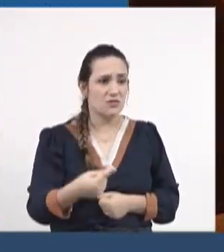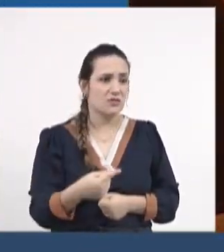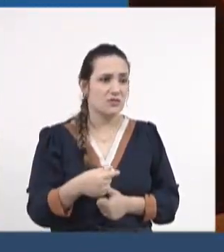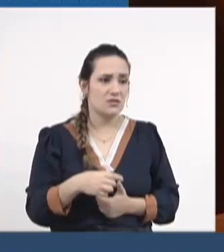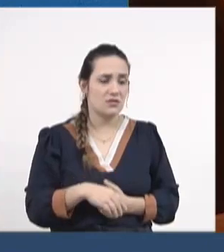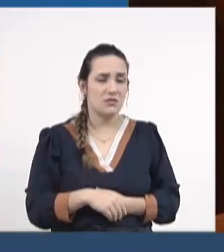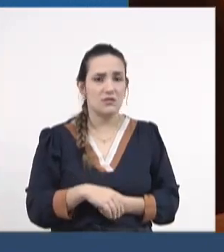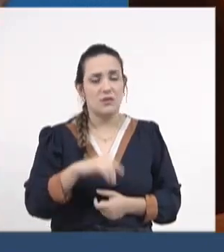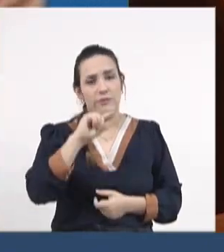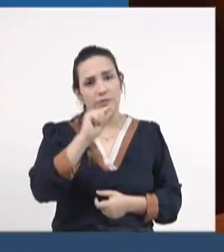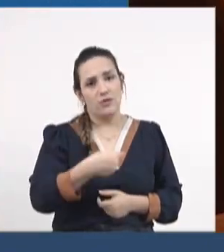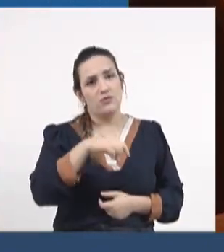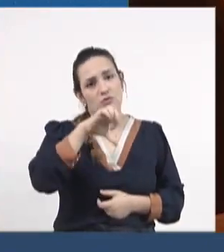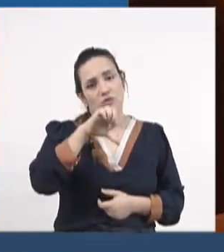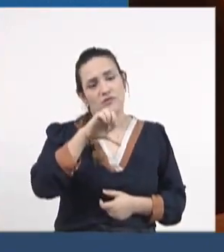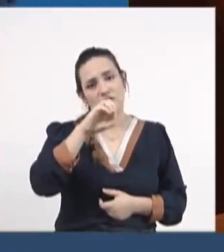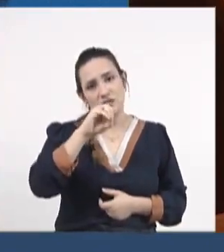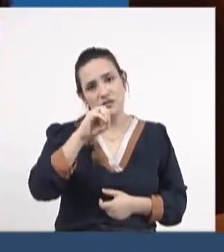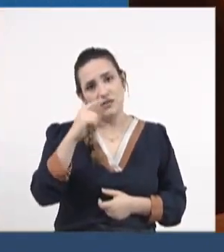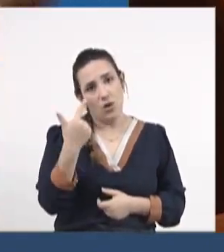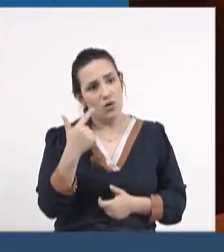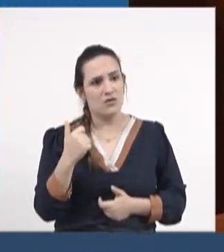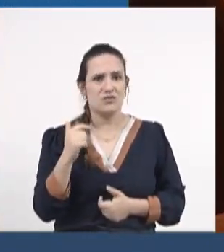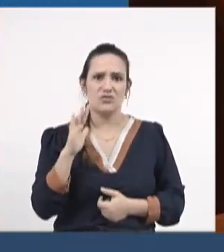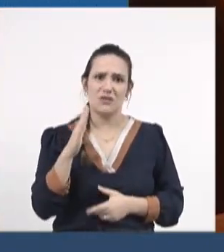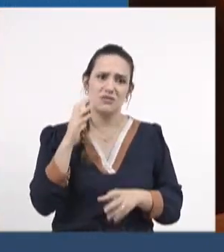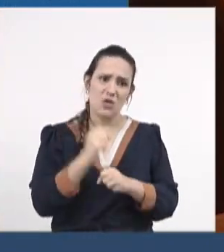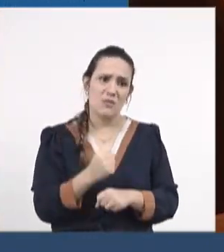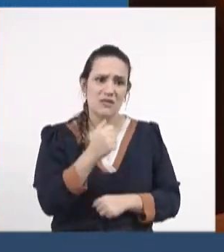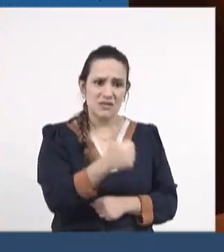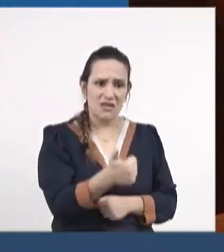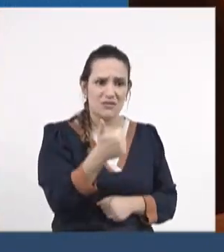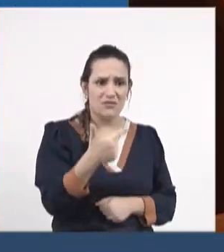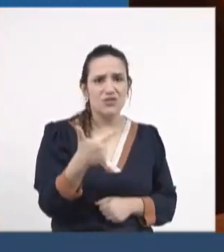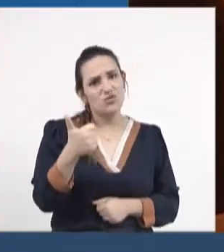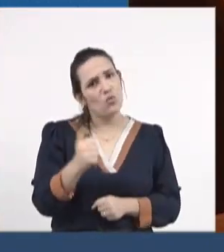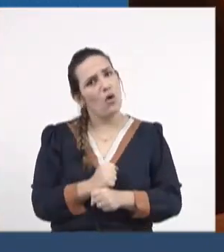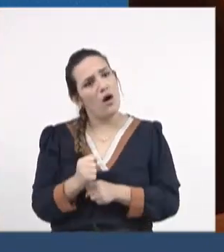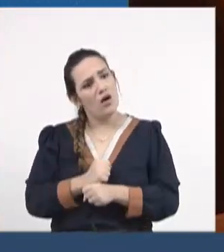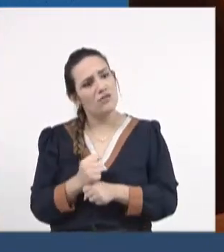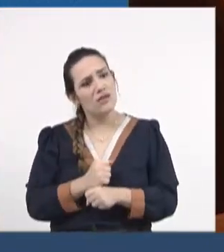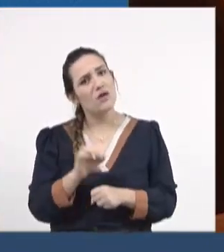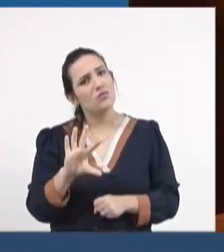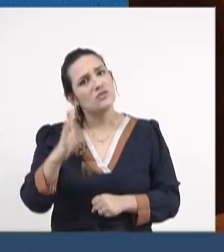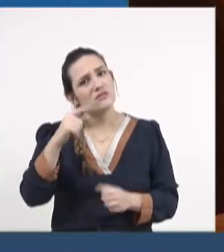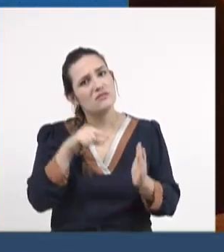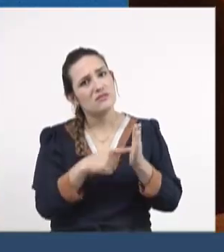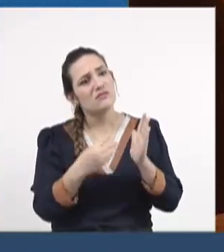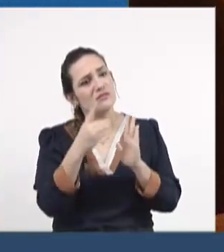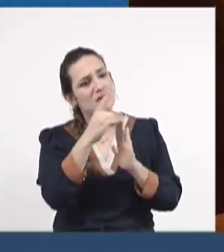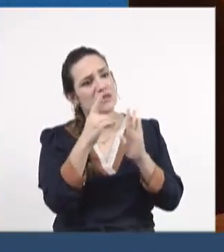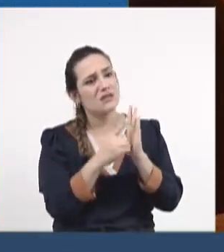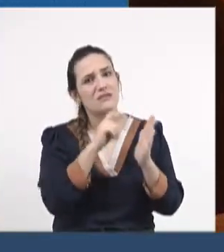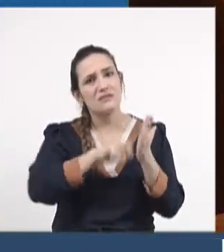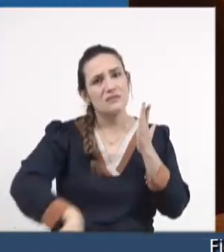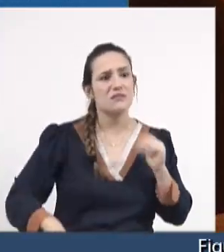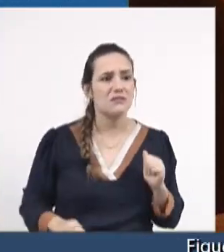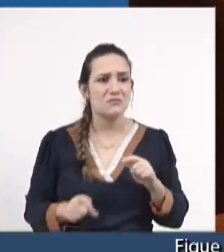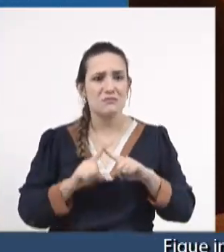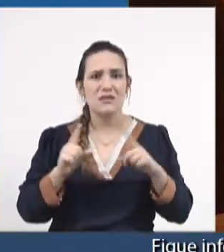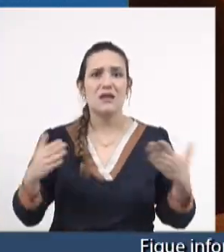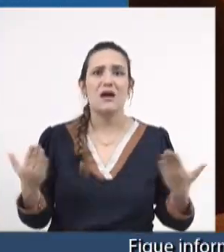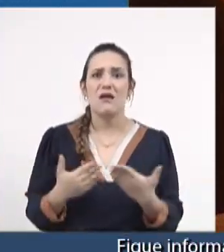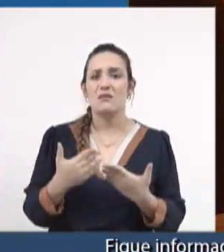em 2023, faz 121 anos que isso aqui aconteceu. E hoje as pessoas que